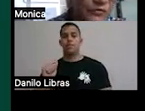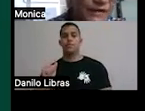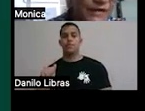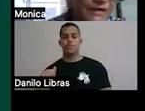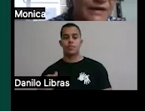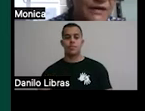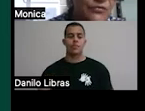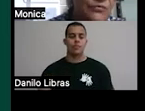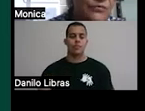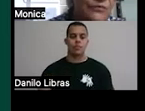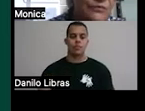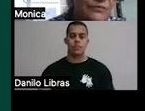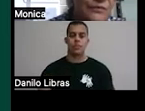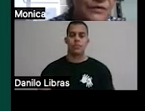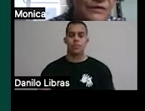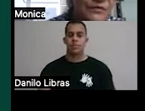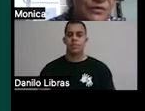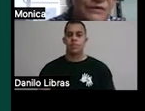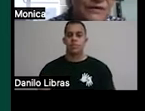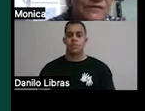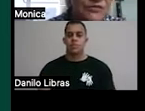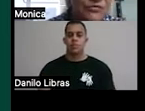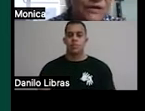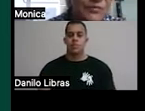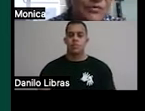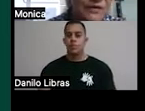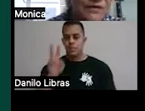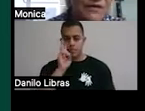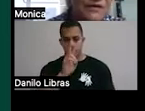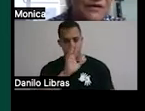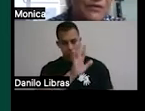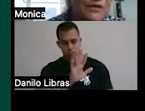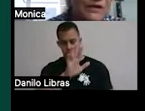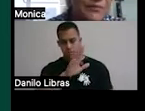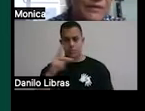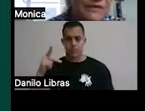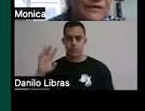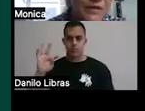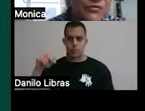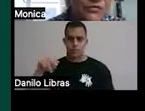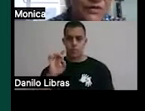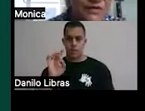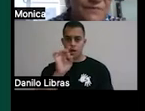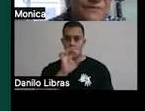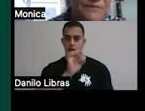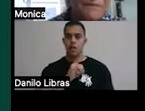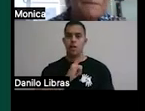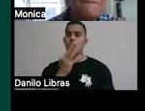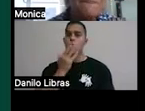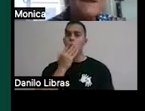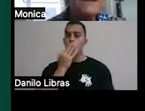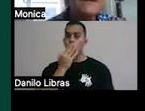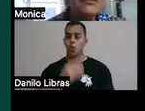só vou falar aqui, vocês estão vendo esta é a estrutura da proteína e cada parte tem uma corzinha.